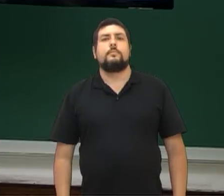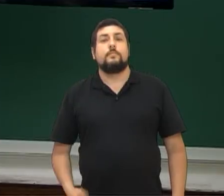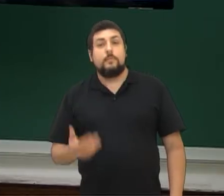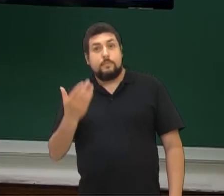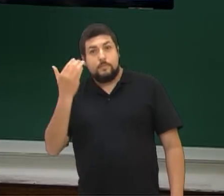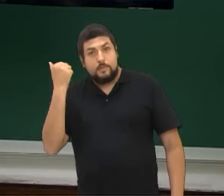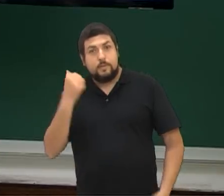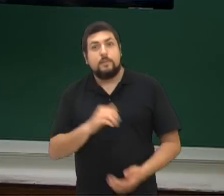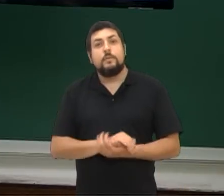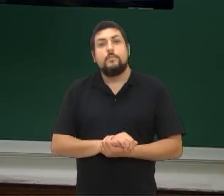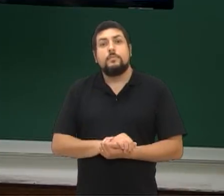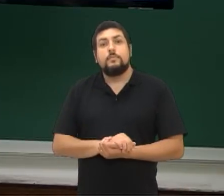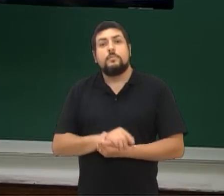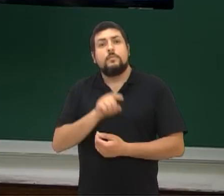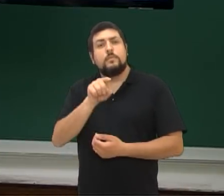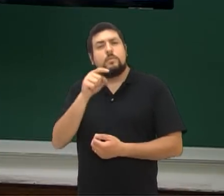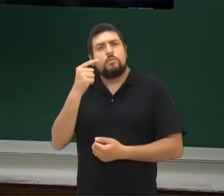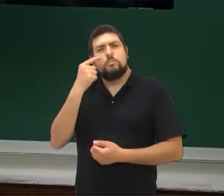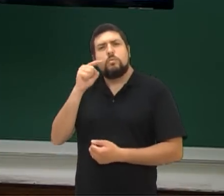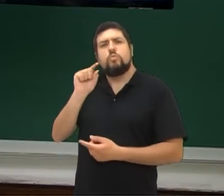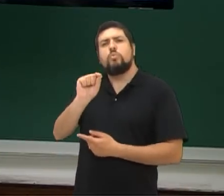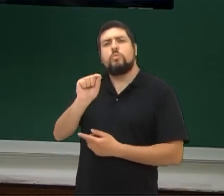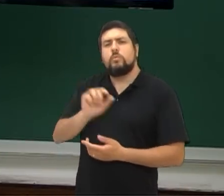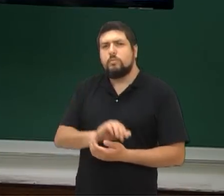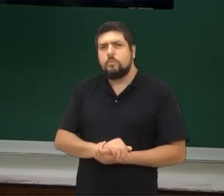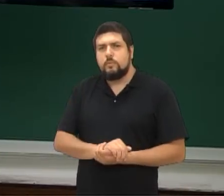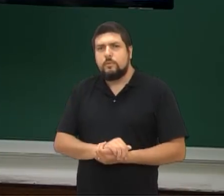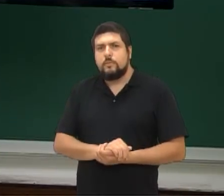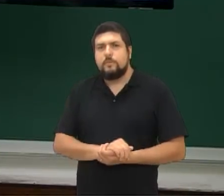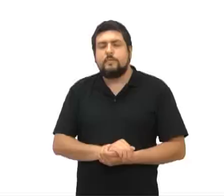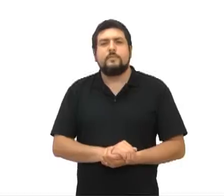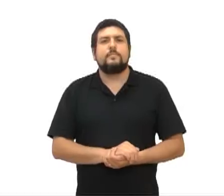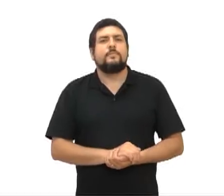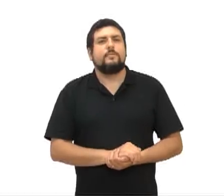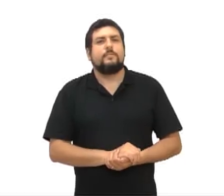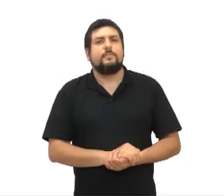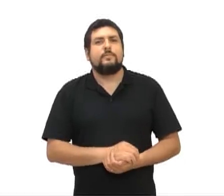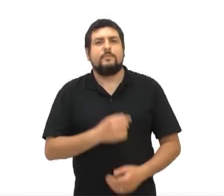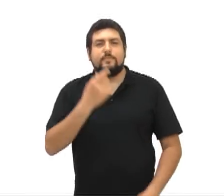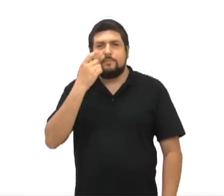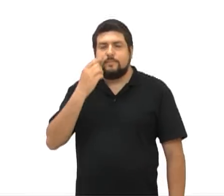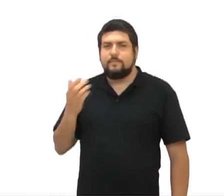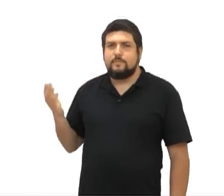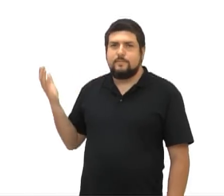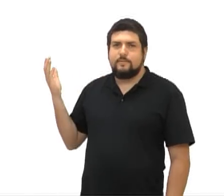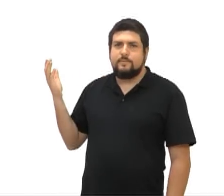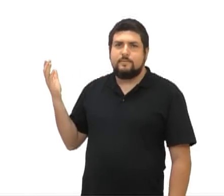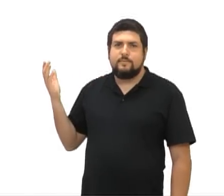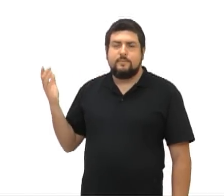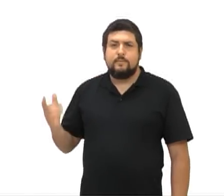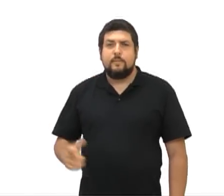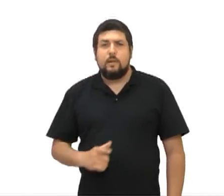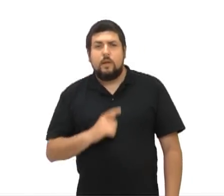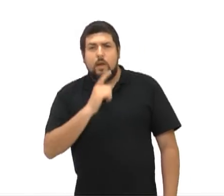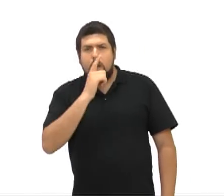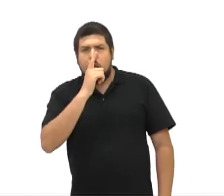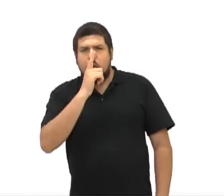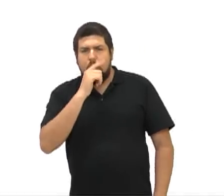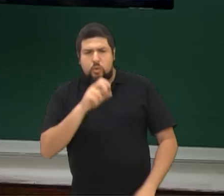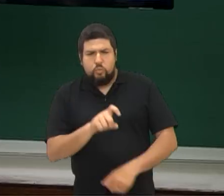Vamos lá? O que vocês descobriram? Vamos ver o que vocês descobriram? A contaminação da água da cidade